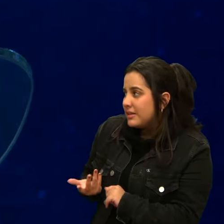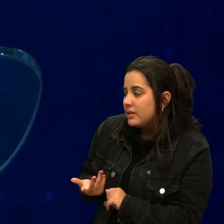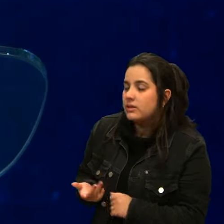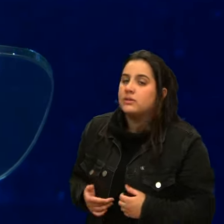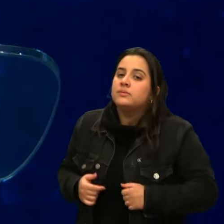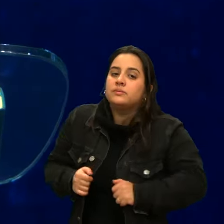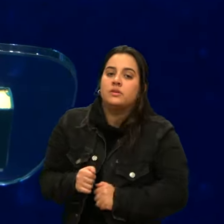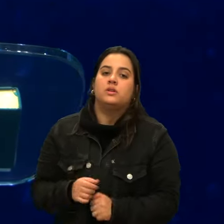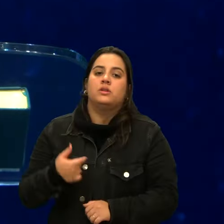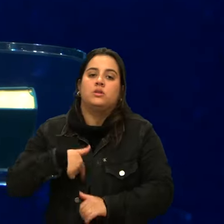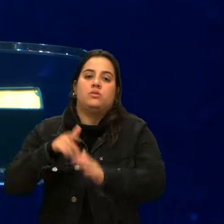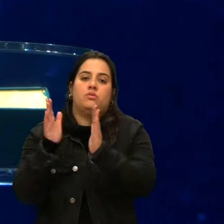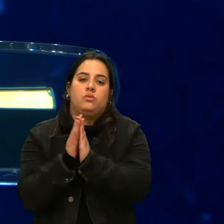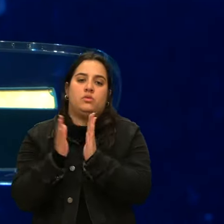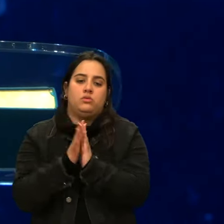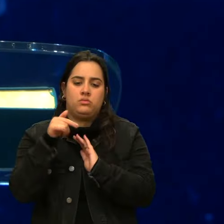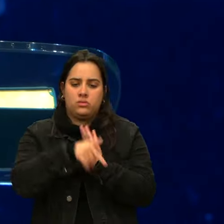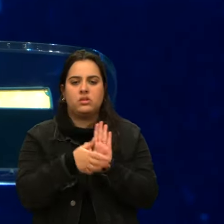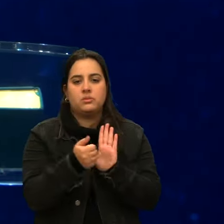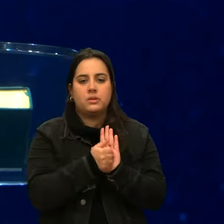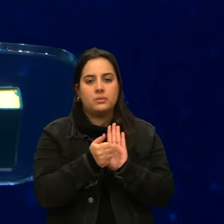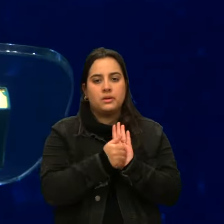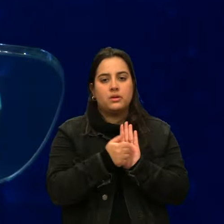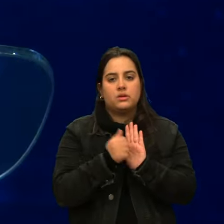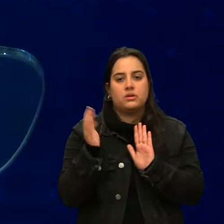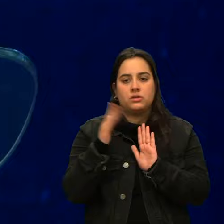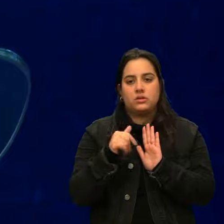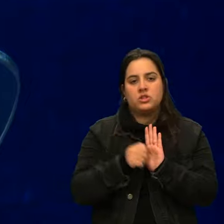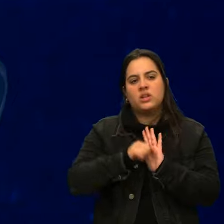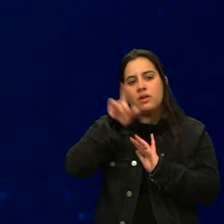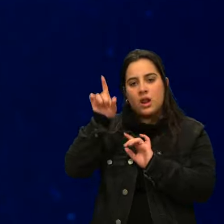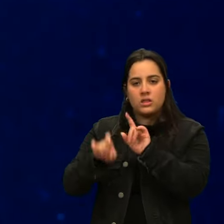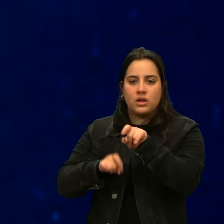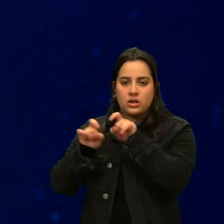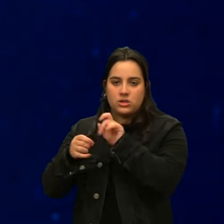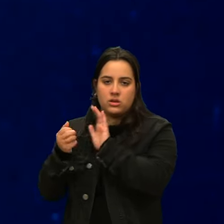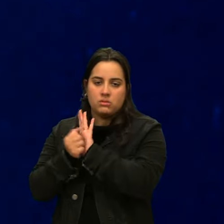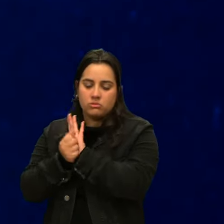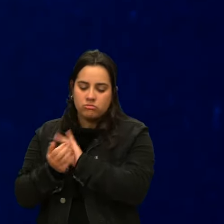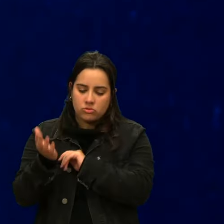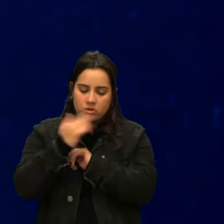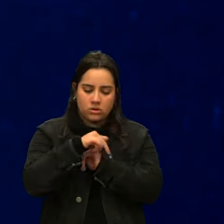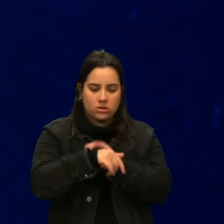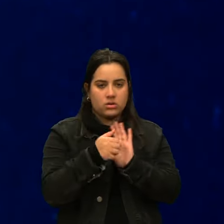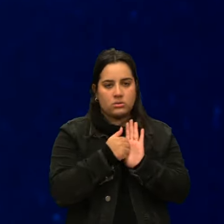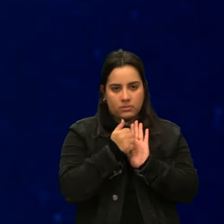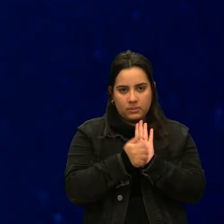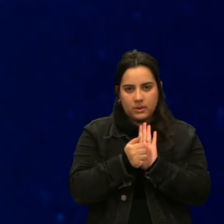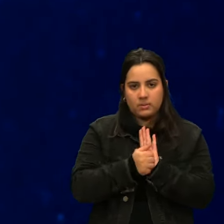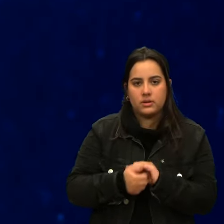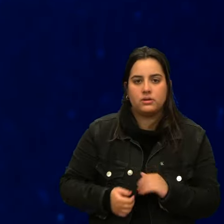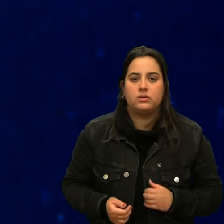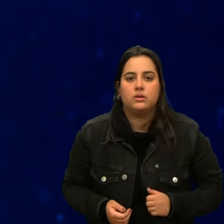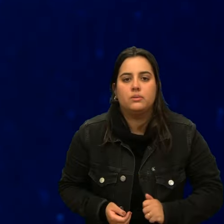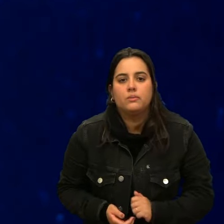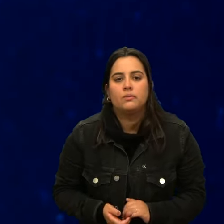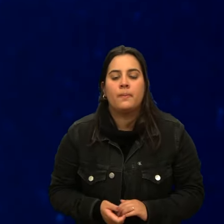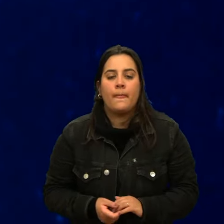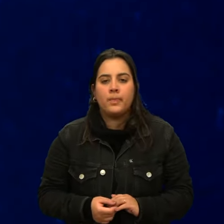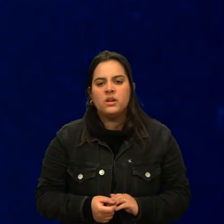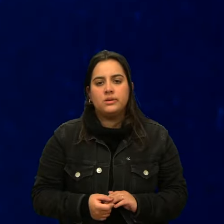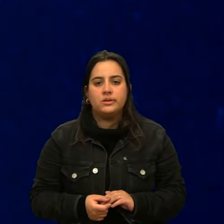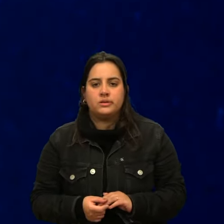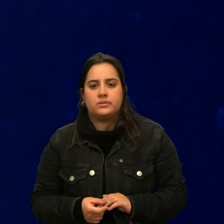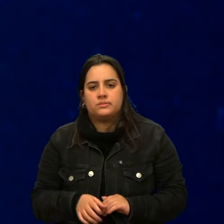orar, eu vim aqui para a PIB, inclusive, a gente estava lá na chácara da PIB tendo aula e tudo mais, antes de viajar, e a gente veio aqui um dia